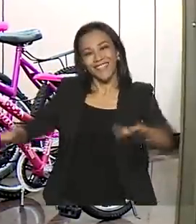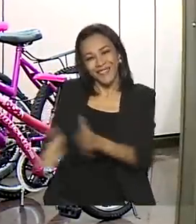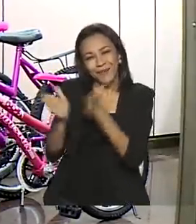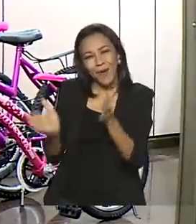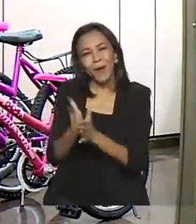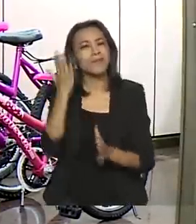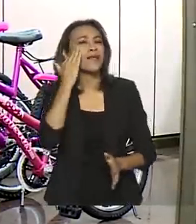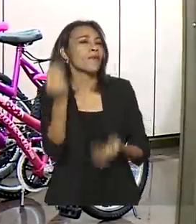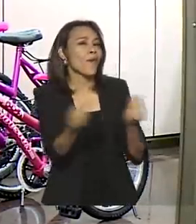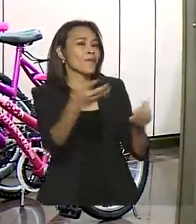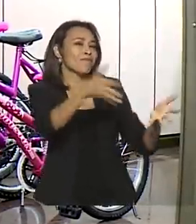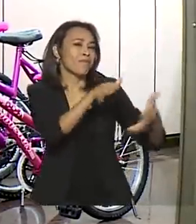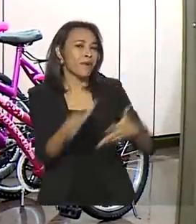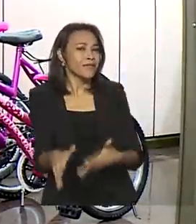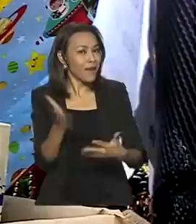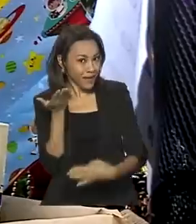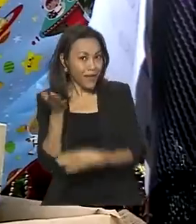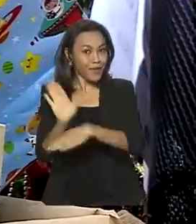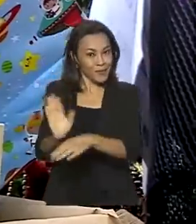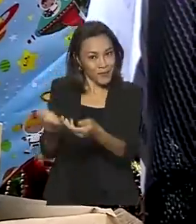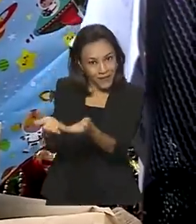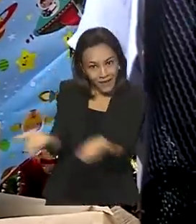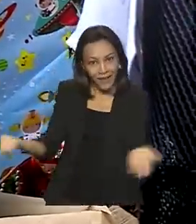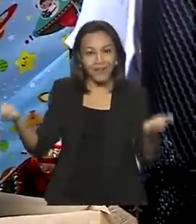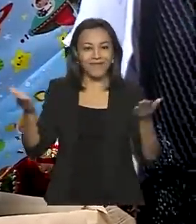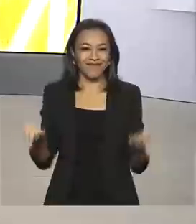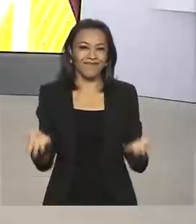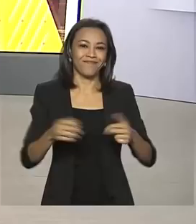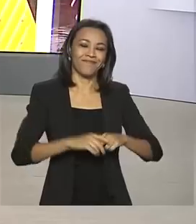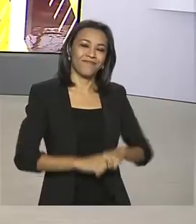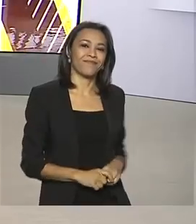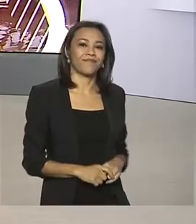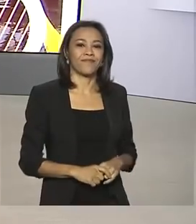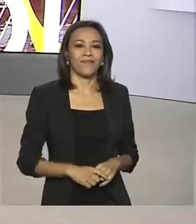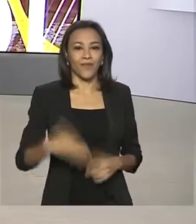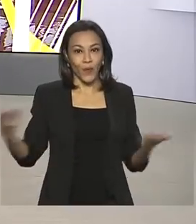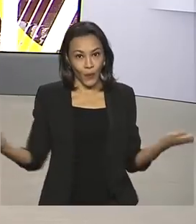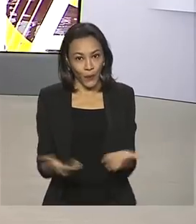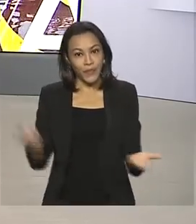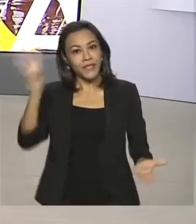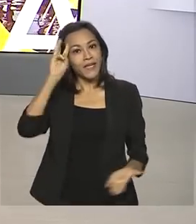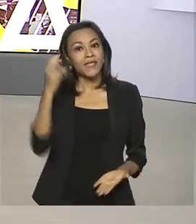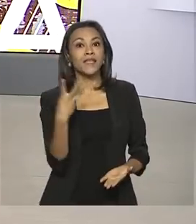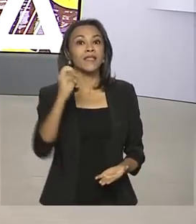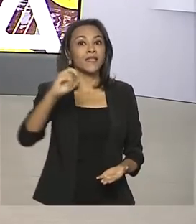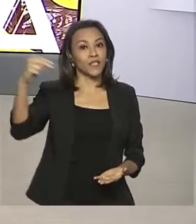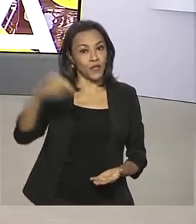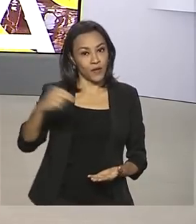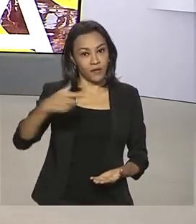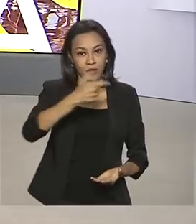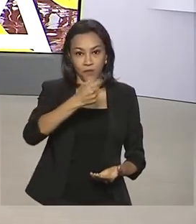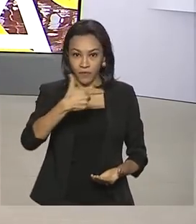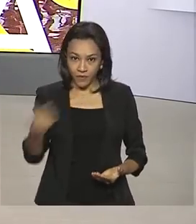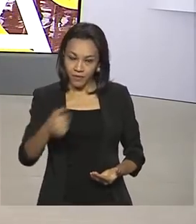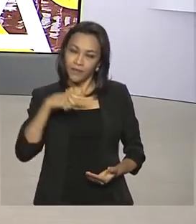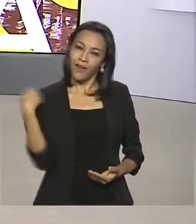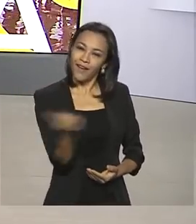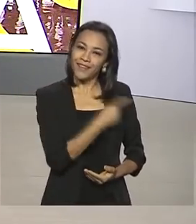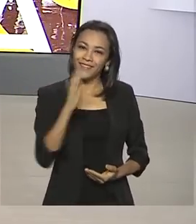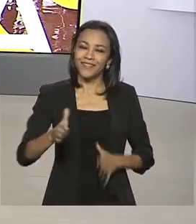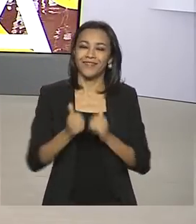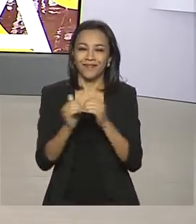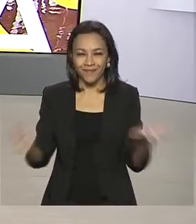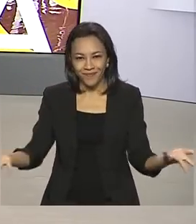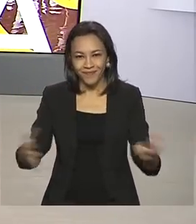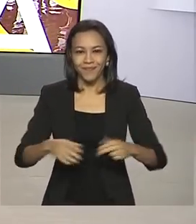Saiba como participar e ajudar nessa corrente do bem. Terça-feira, 30 de novembro de 2021. O Brasil em